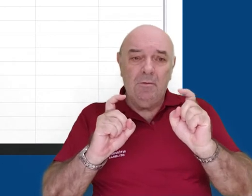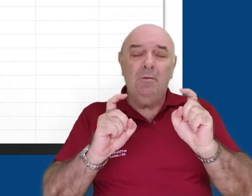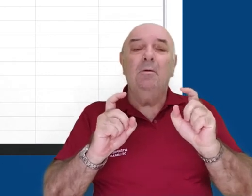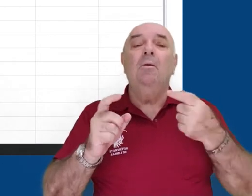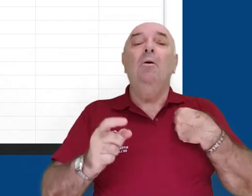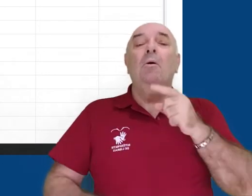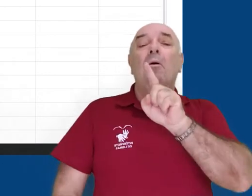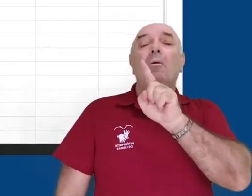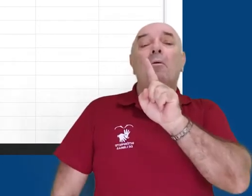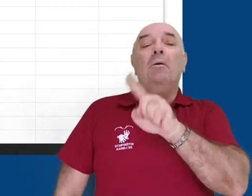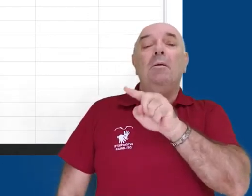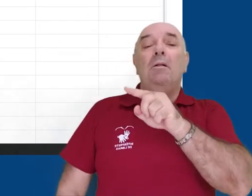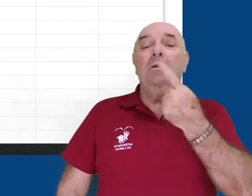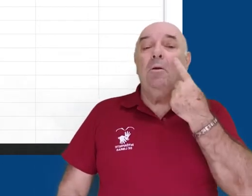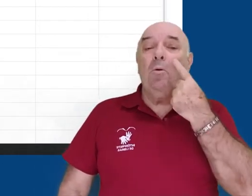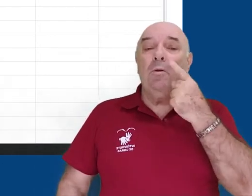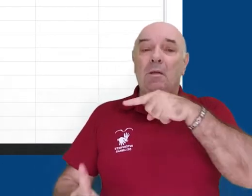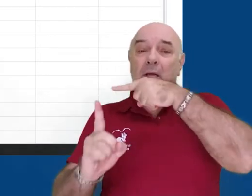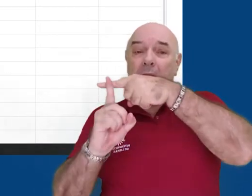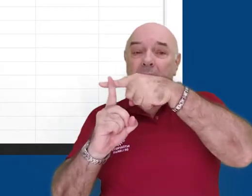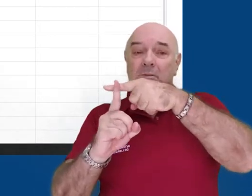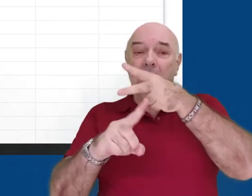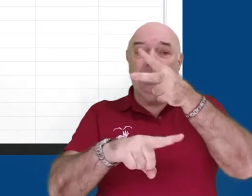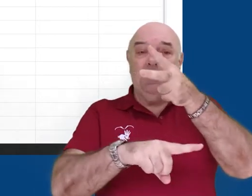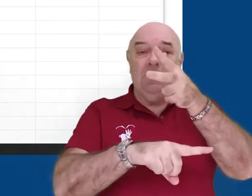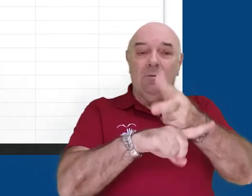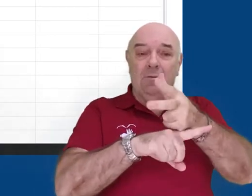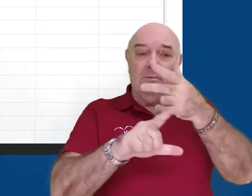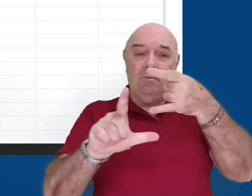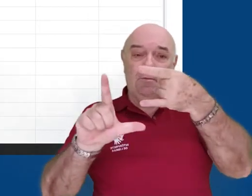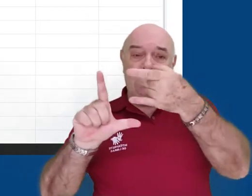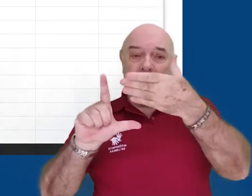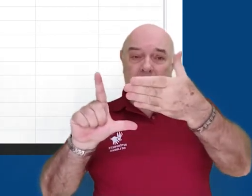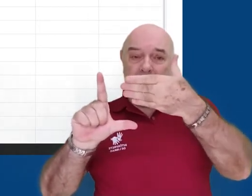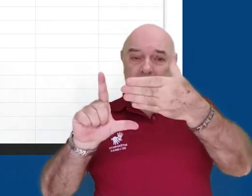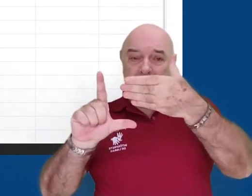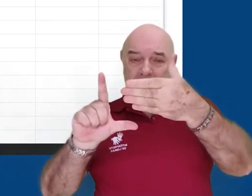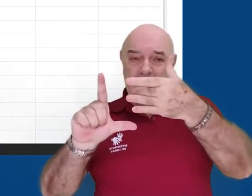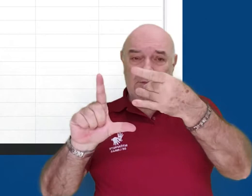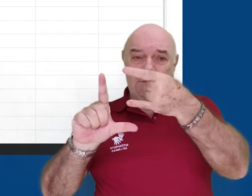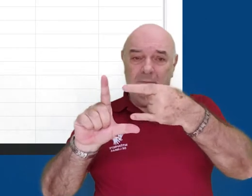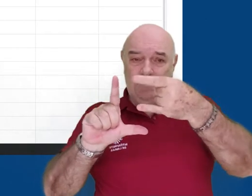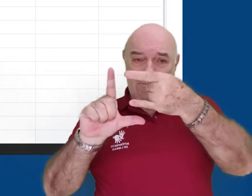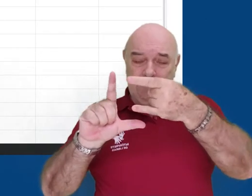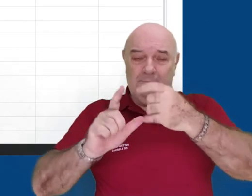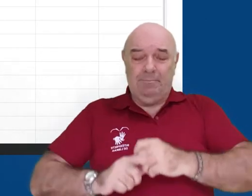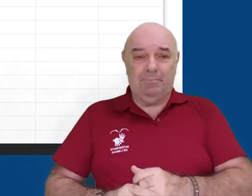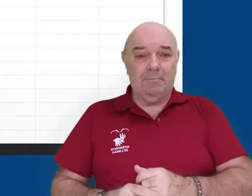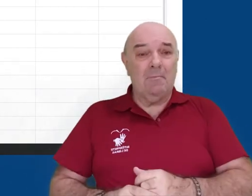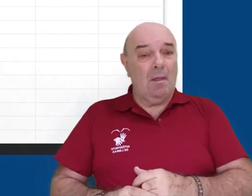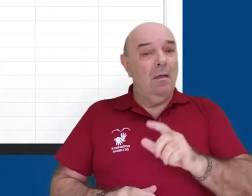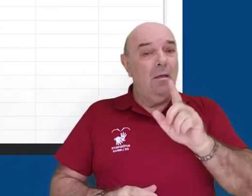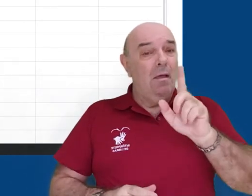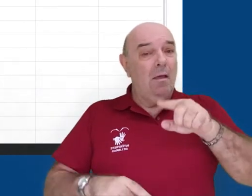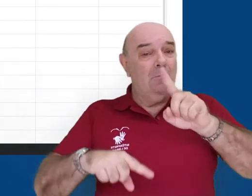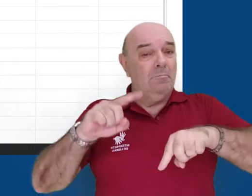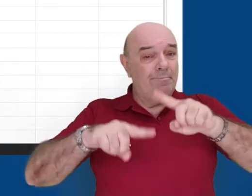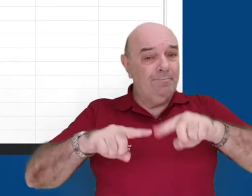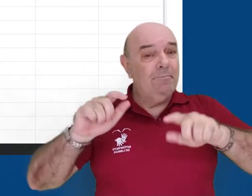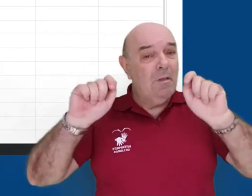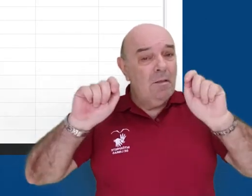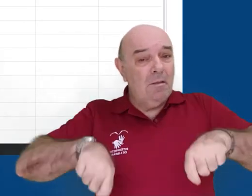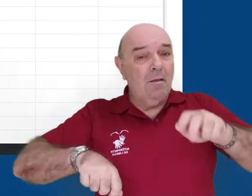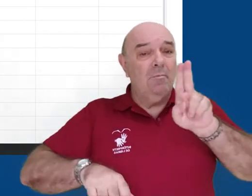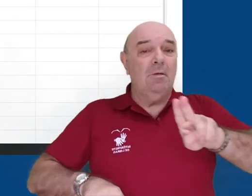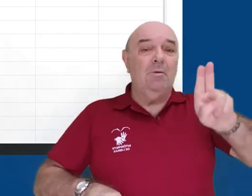clicamos no botão Adicionar Videoconferência do Google Meet. Esse recurso pode ser utilizado,